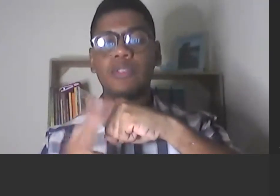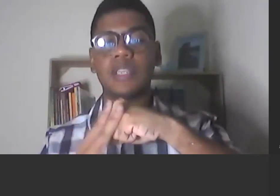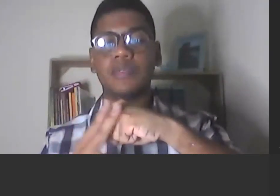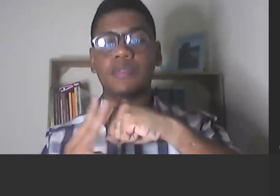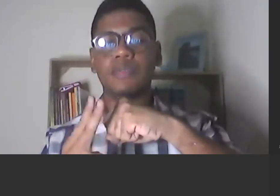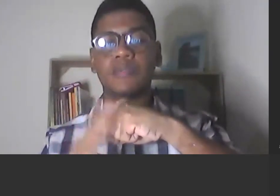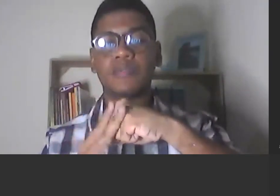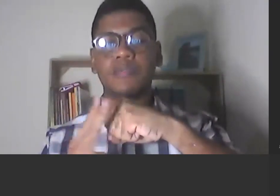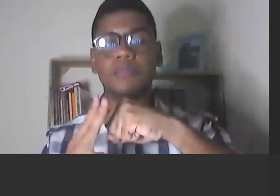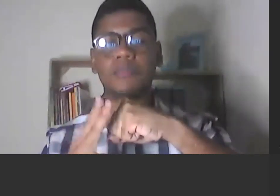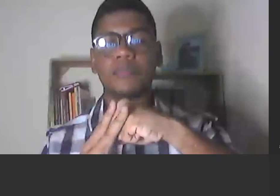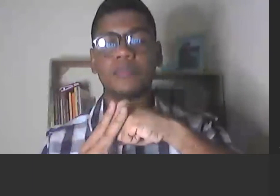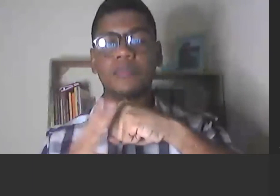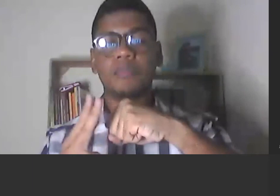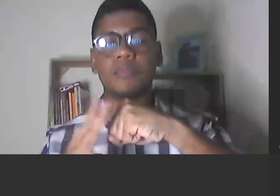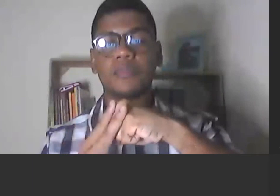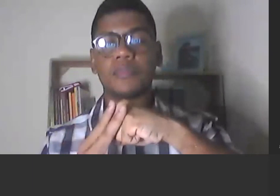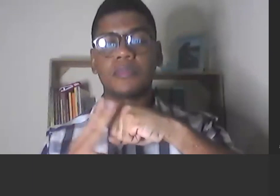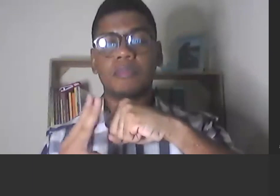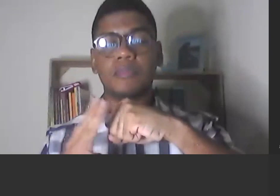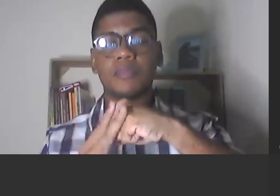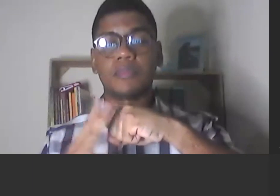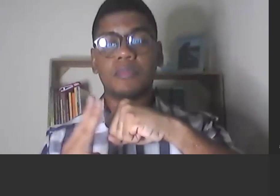na dobra dos dedos.